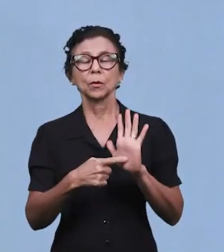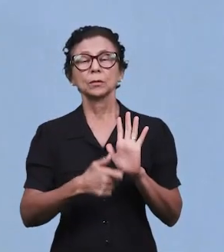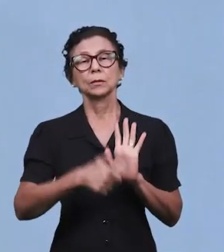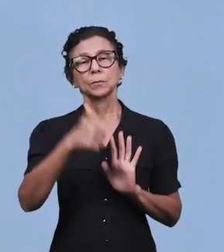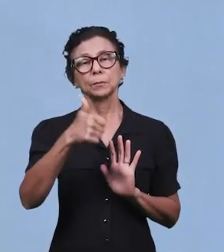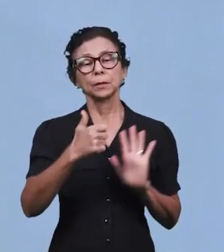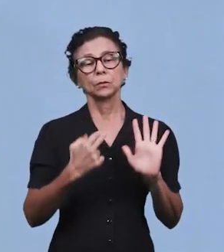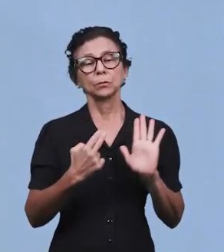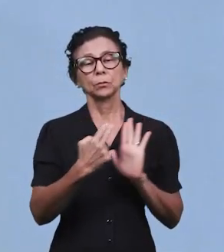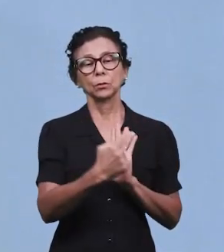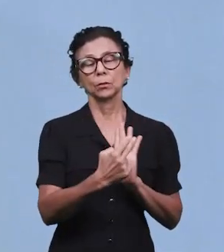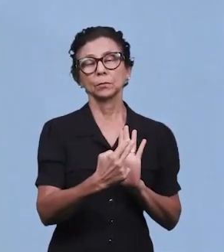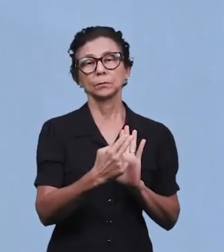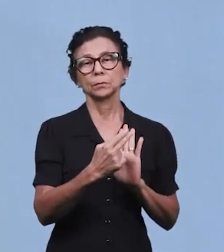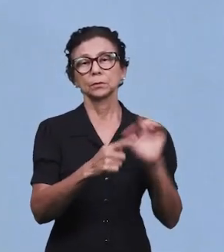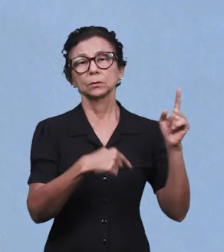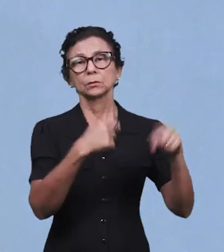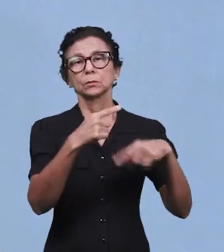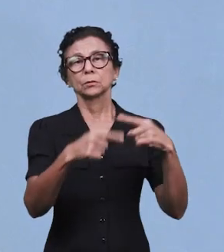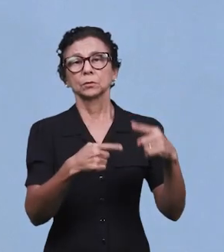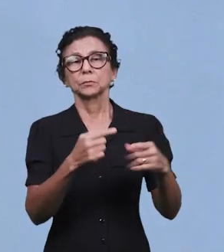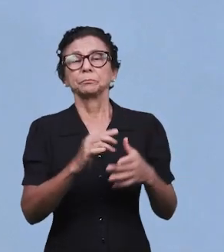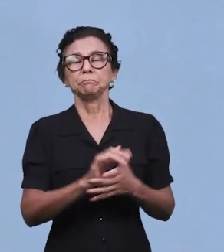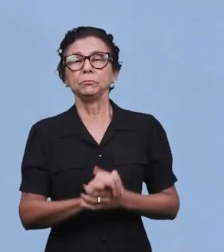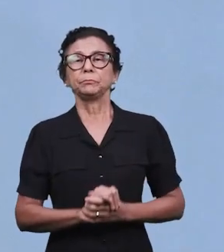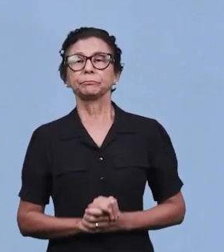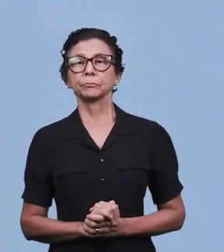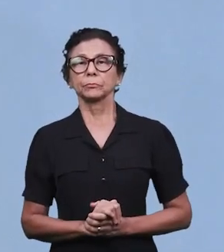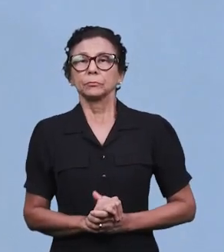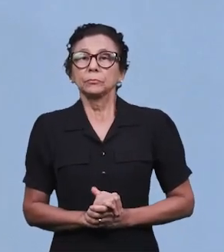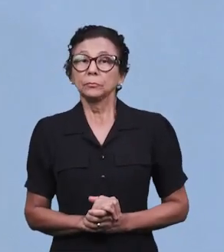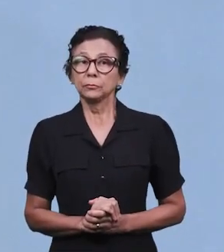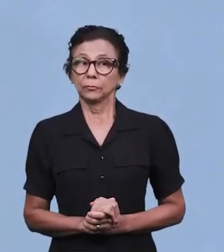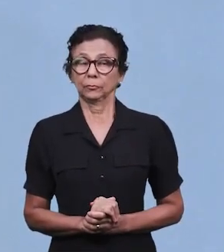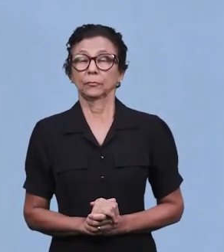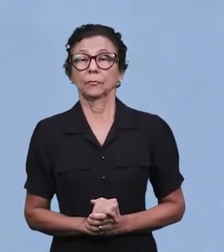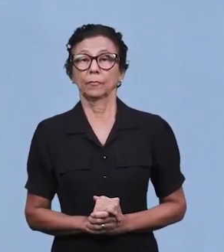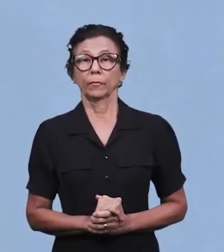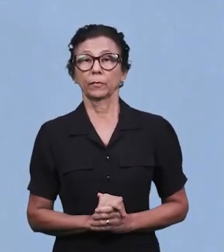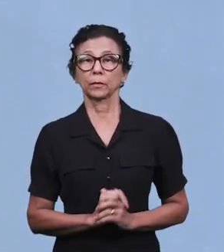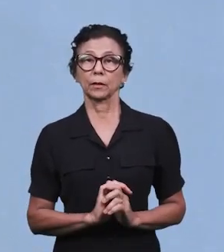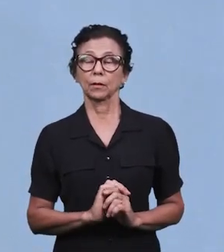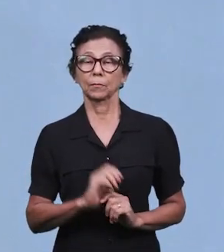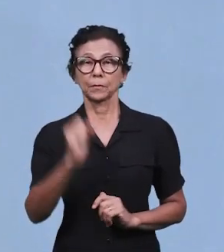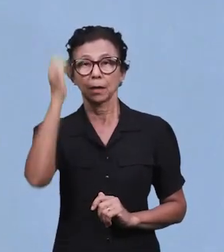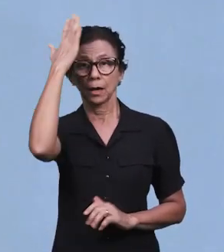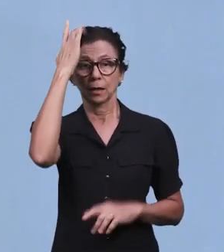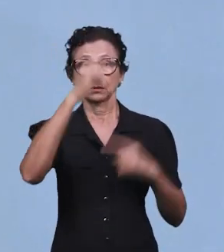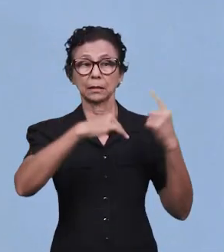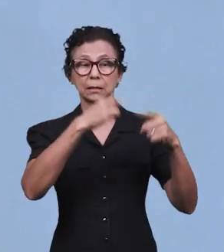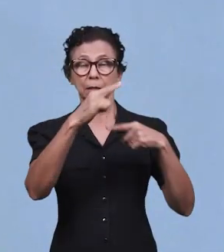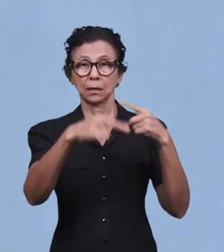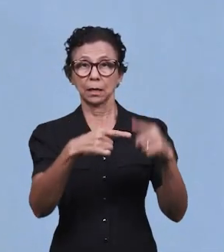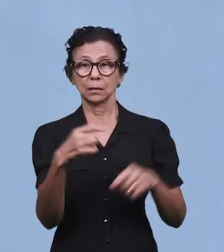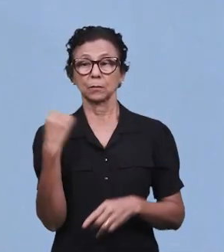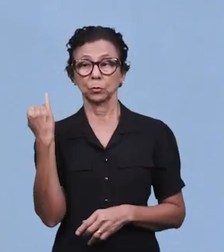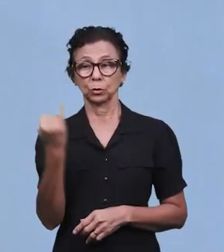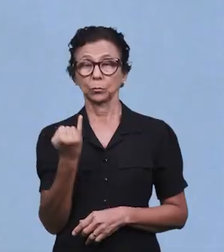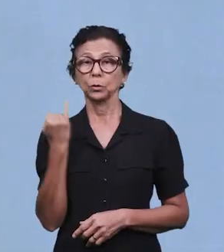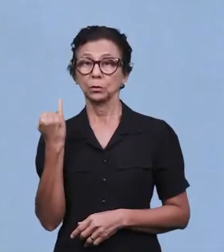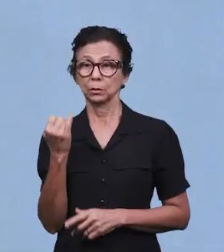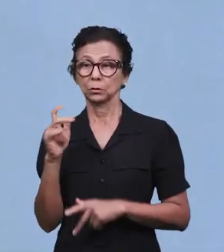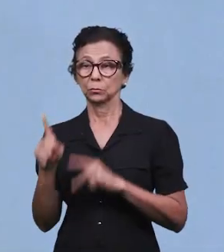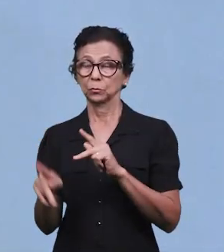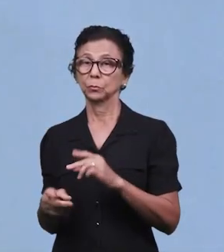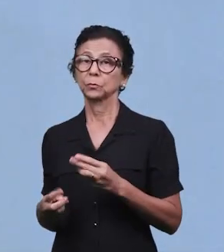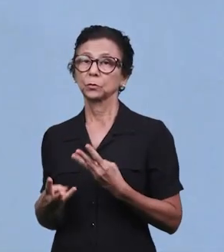sua descendência real, ela é de suma importância para os judeus. Ele era filho de Abraão, semente